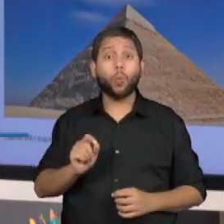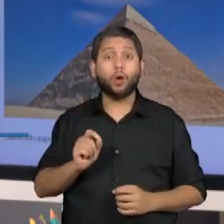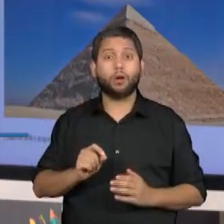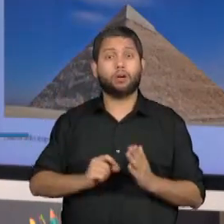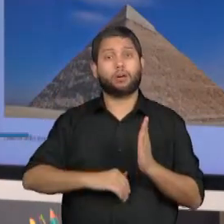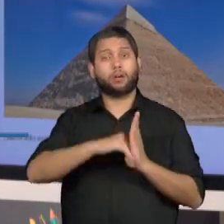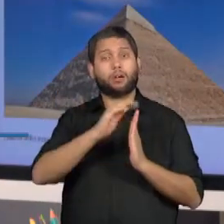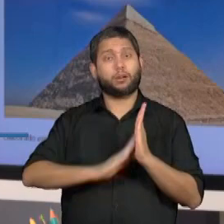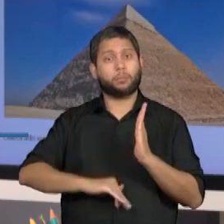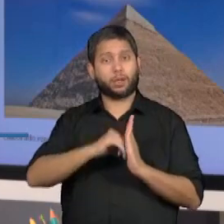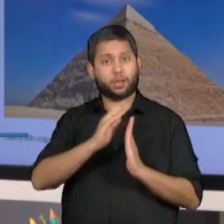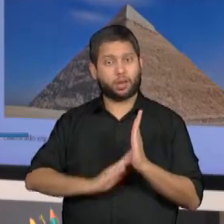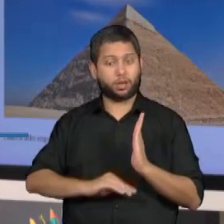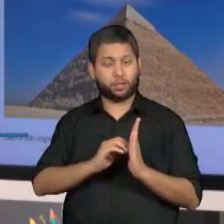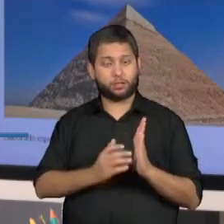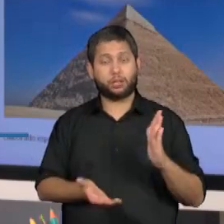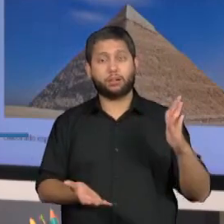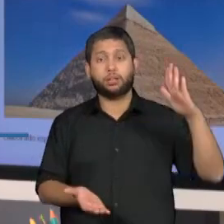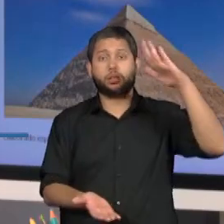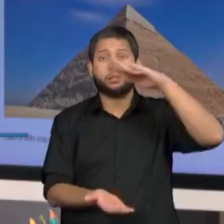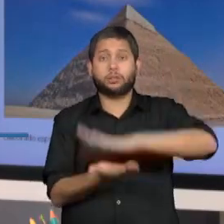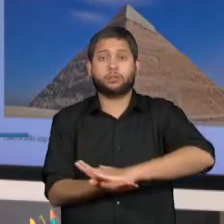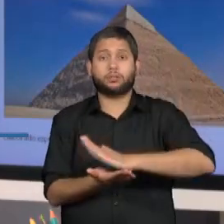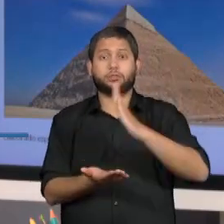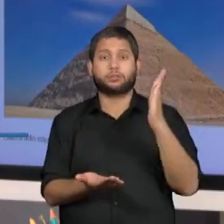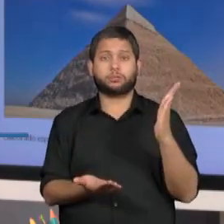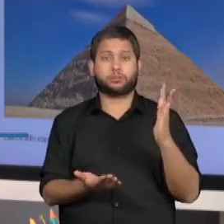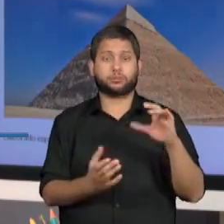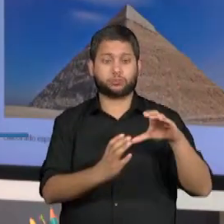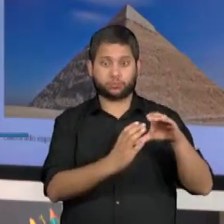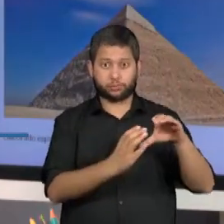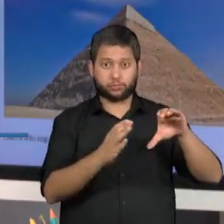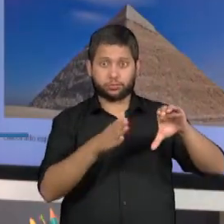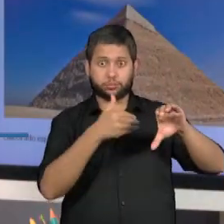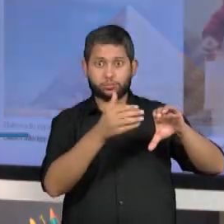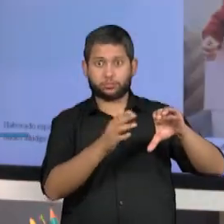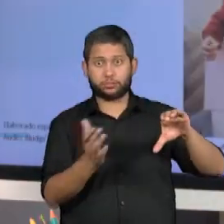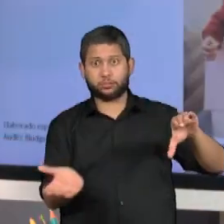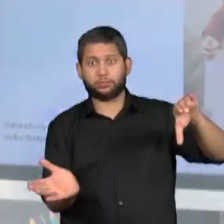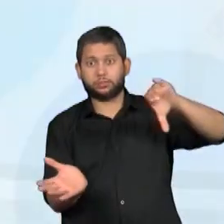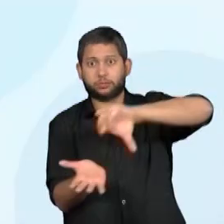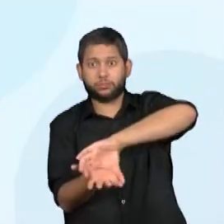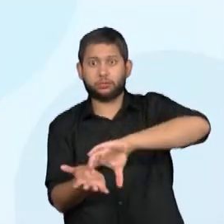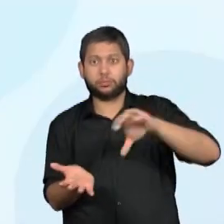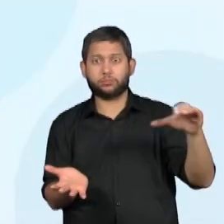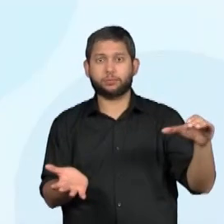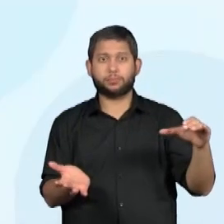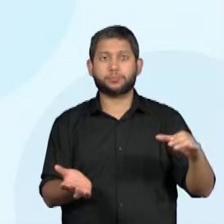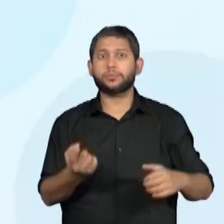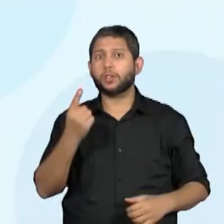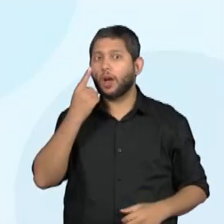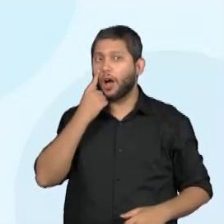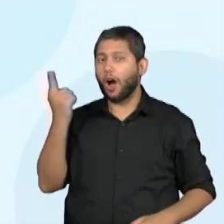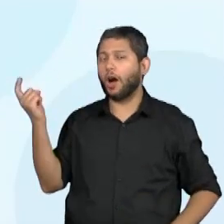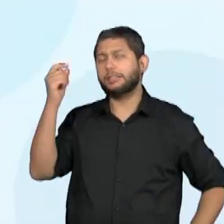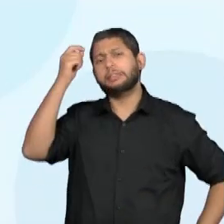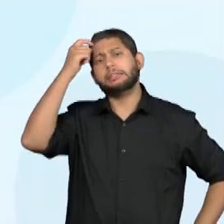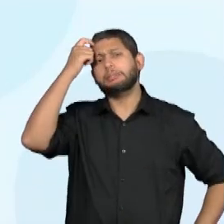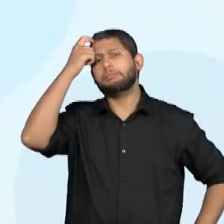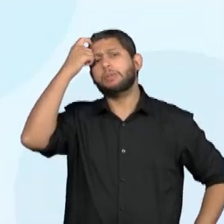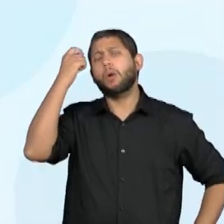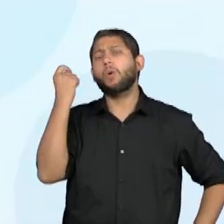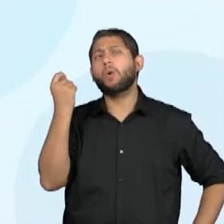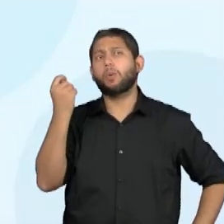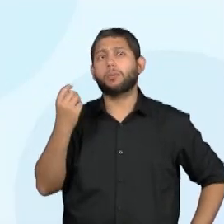um carimbo de figuras geométricas, tá? Olha só. Então, nós vamos usar